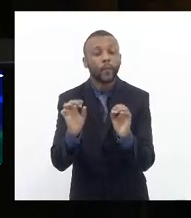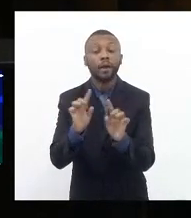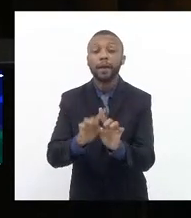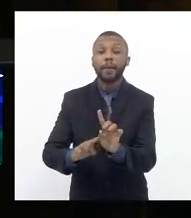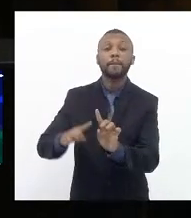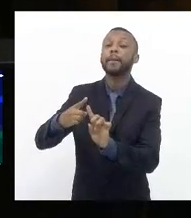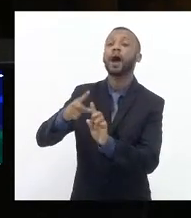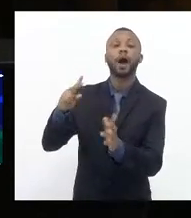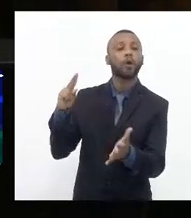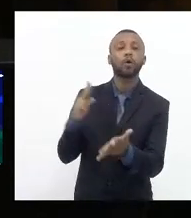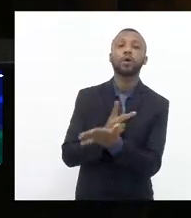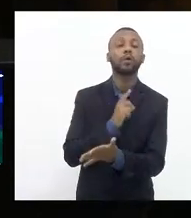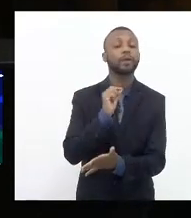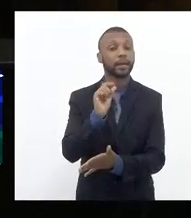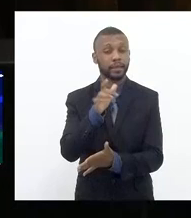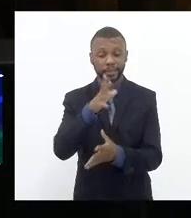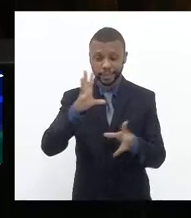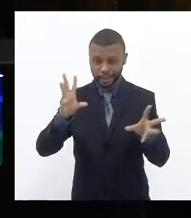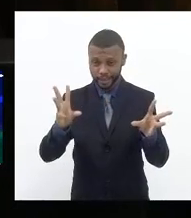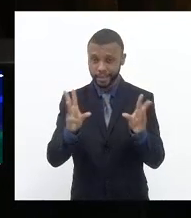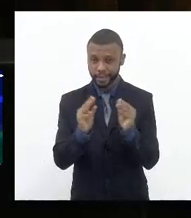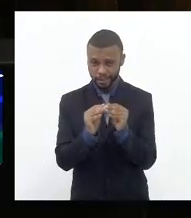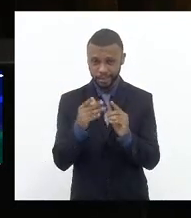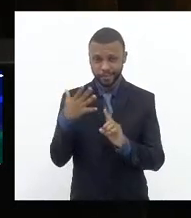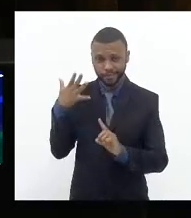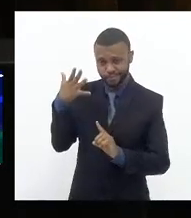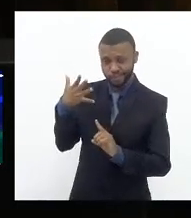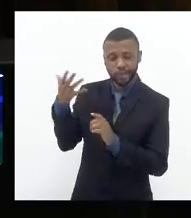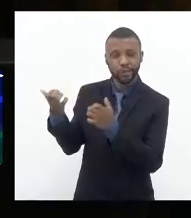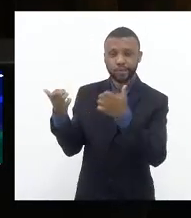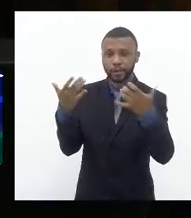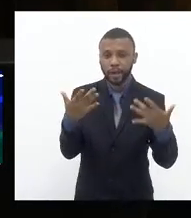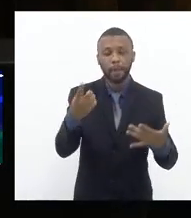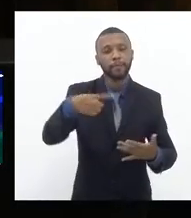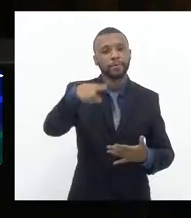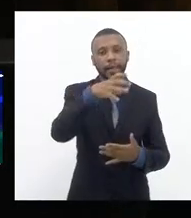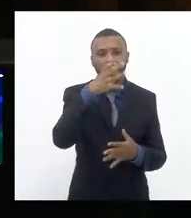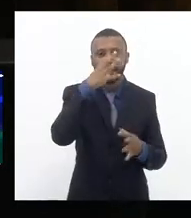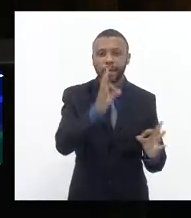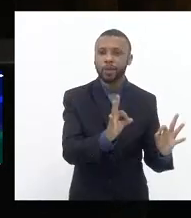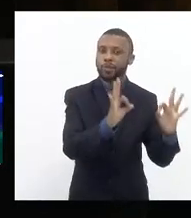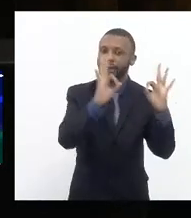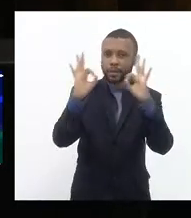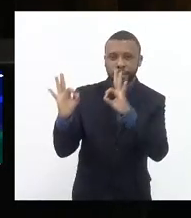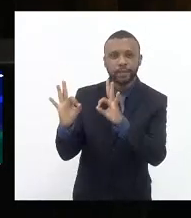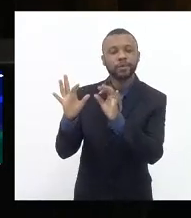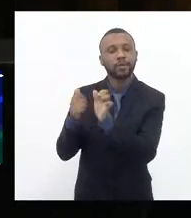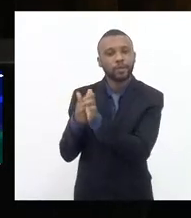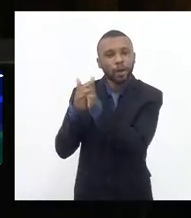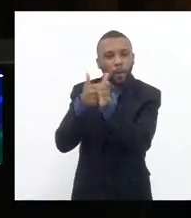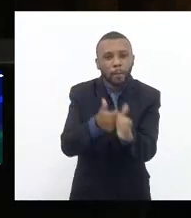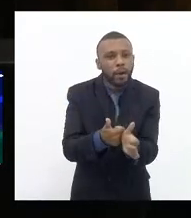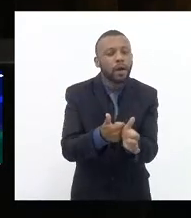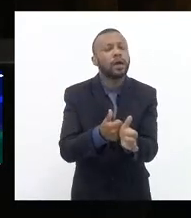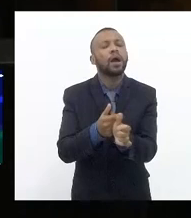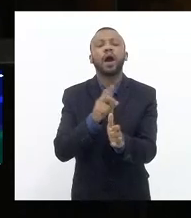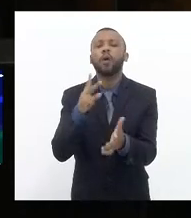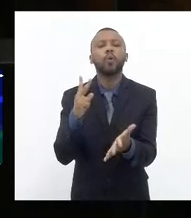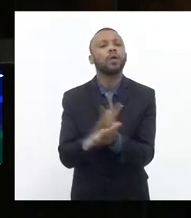quero, nessa síntese, falar para quem nos assiste, nos acompanha, o